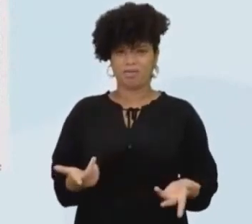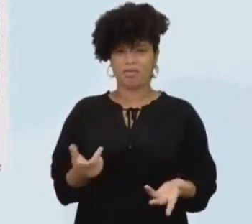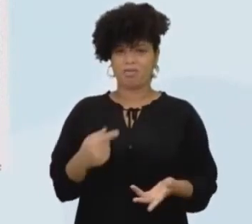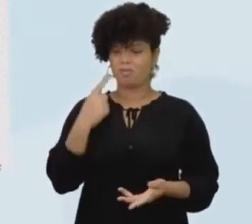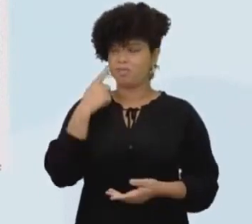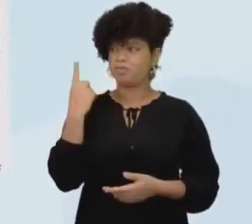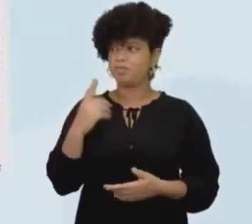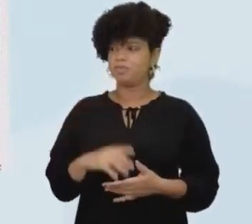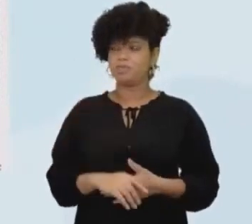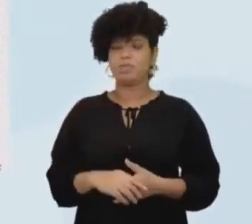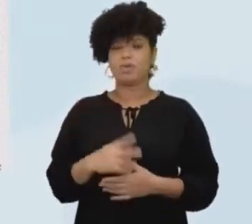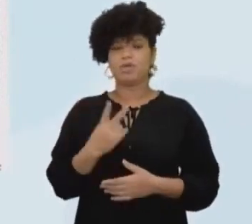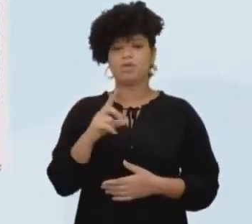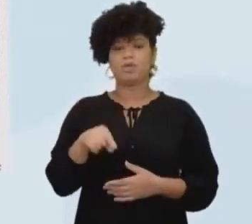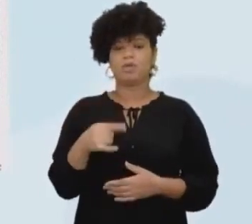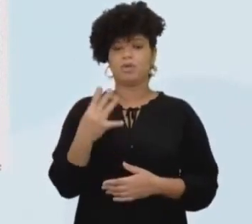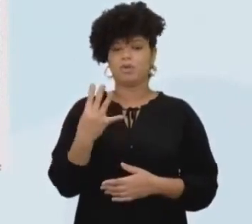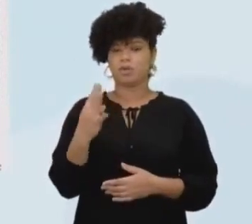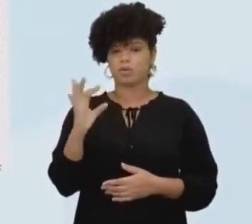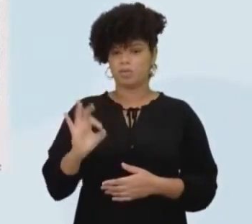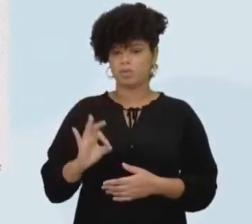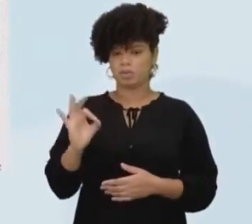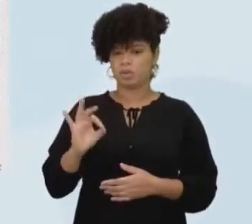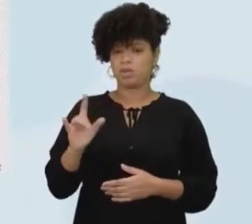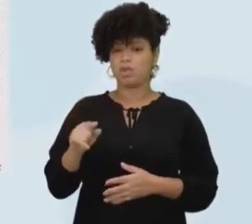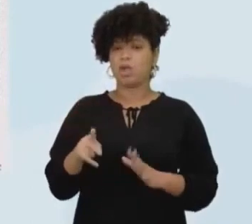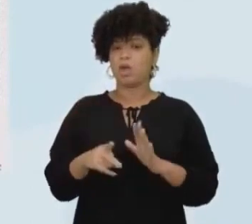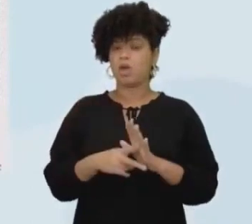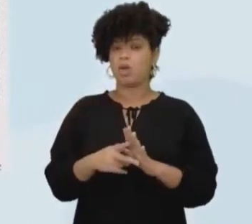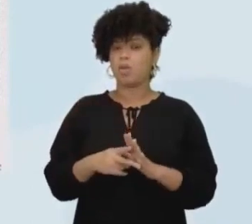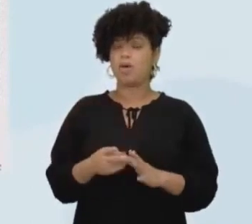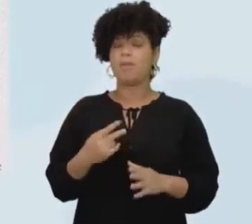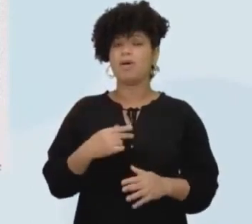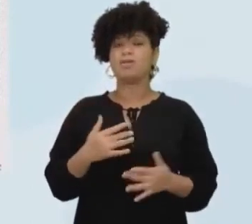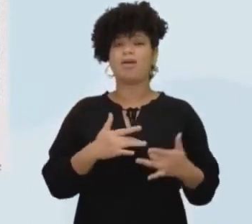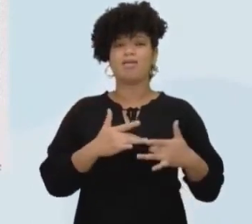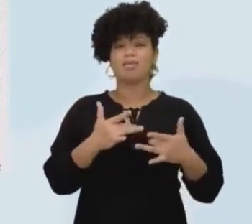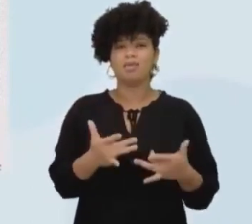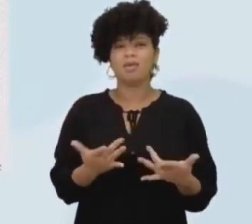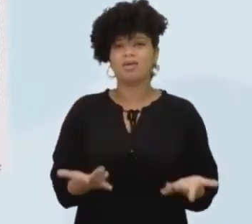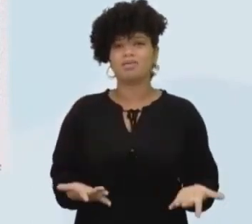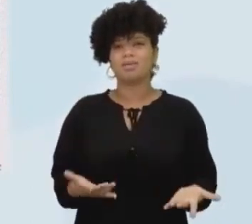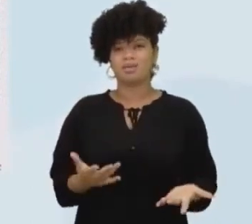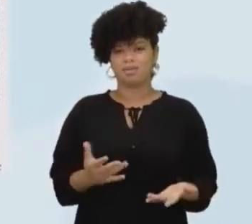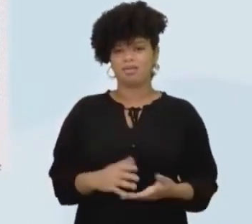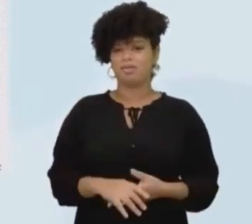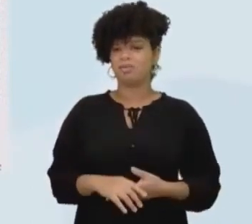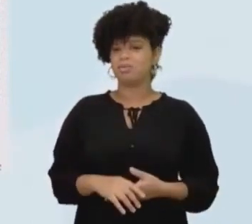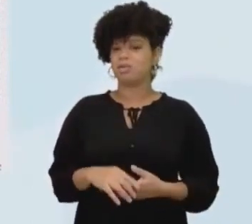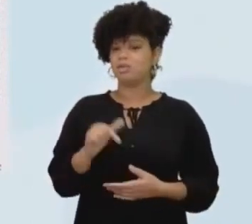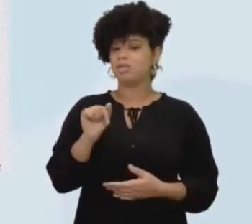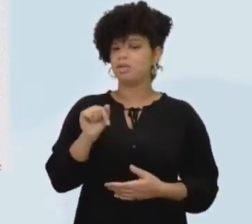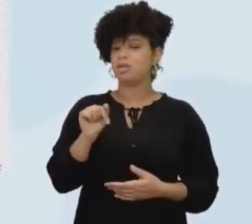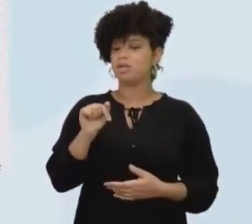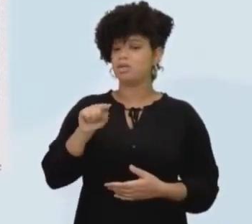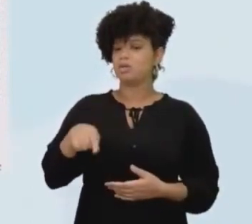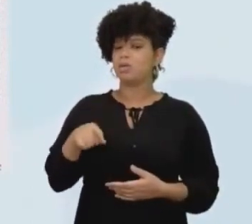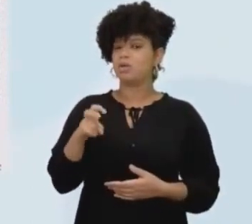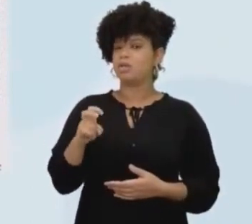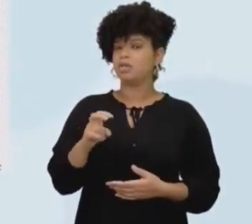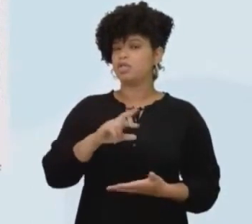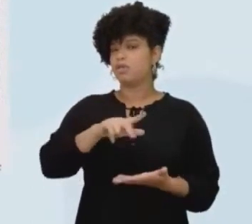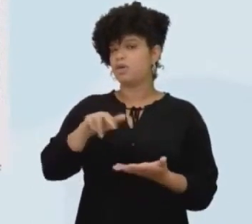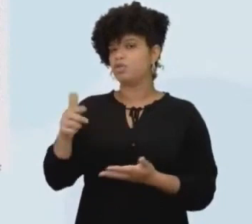né 2,4% pensão alimentícia doação mesada 7,5% outros